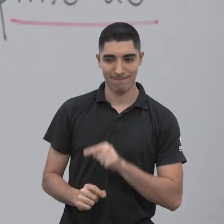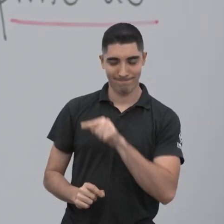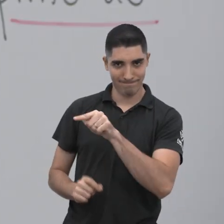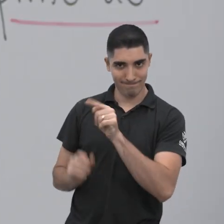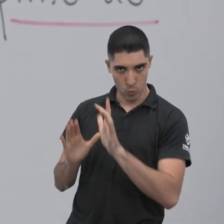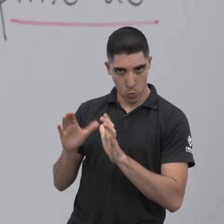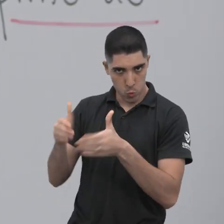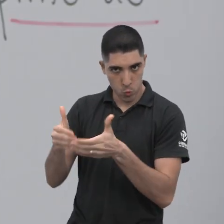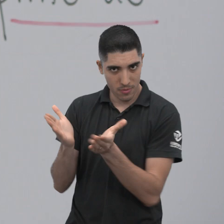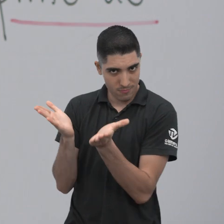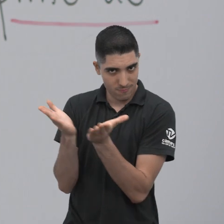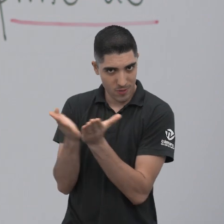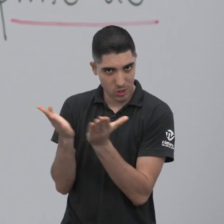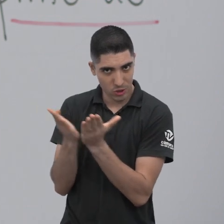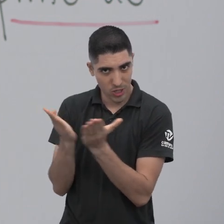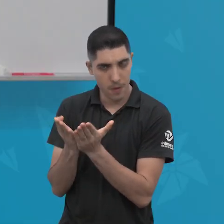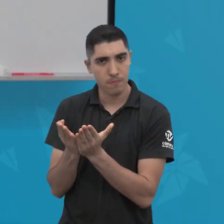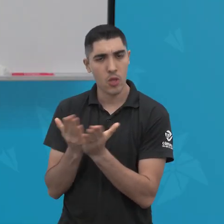os protestantes